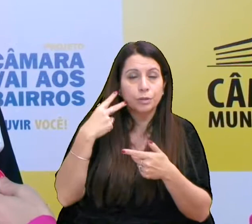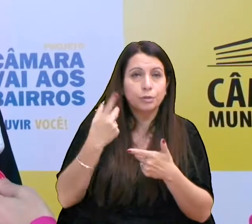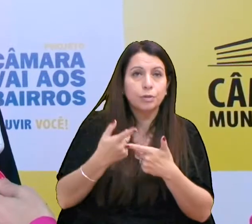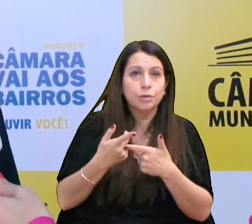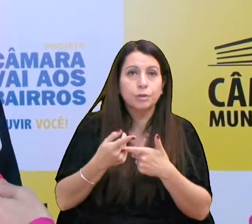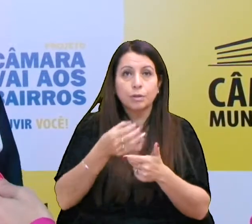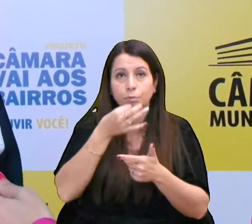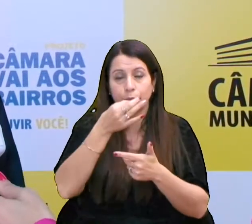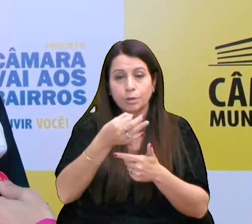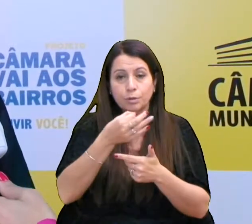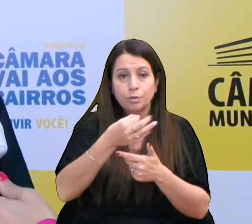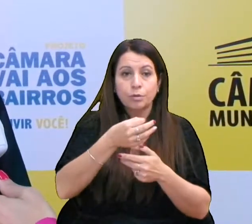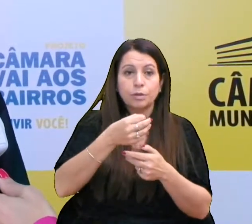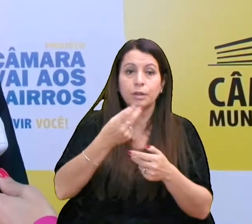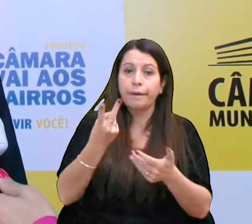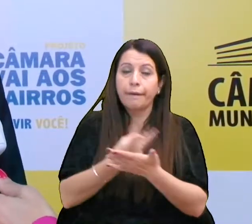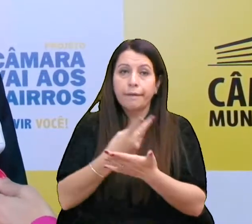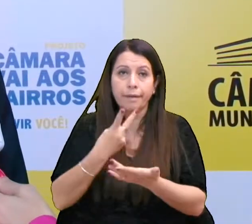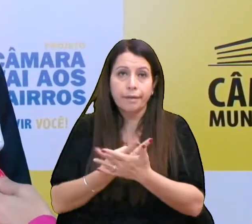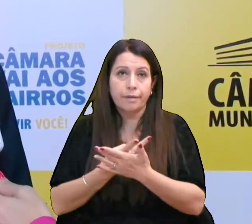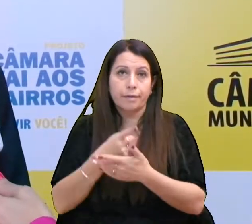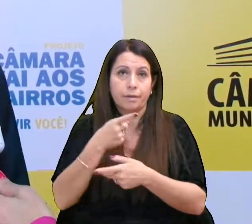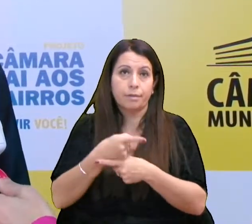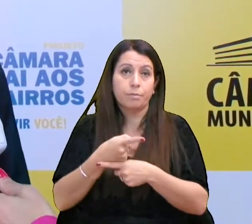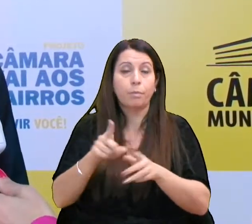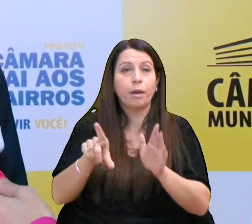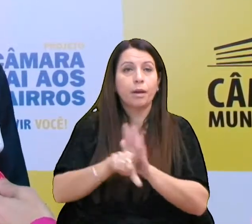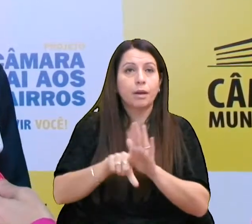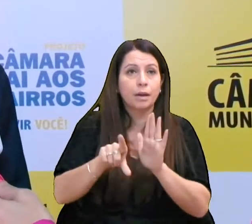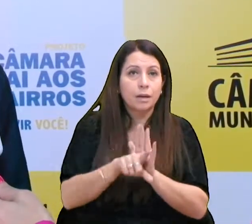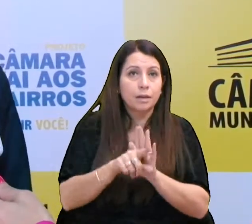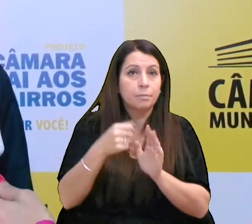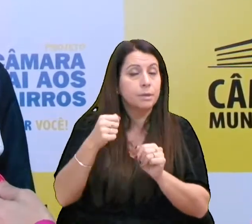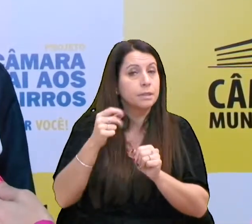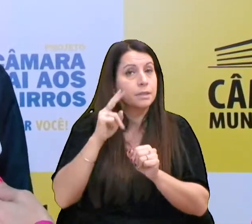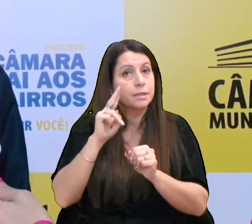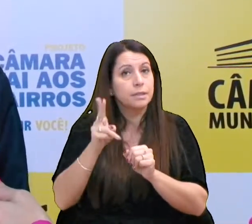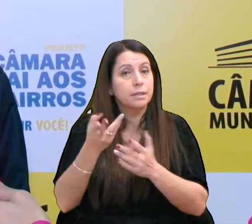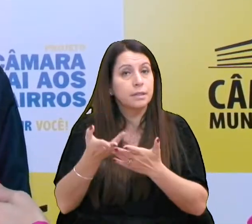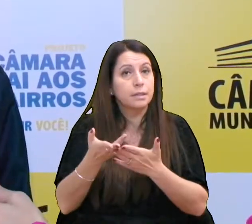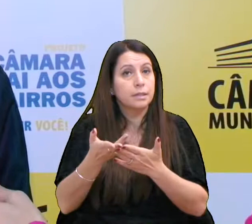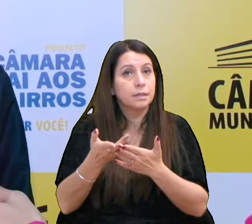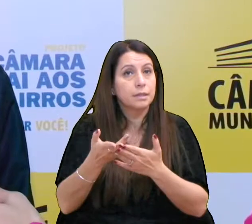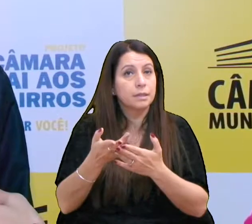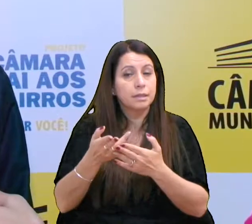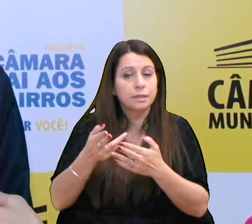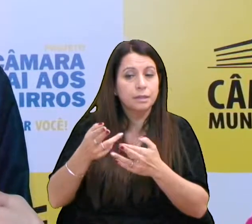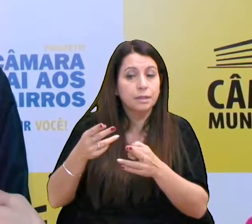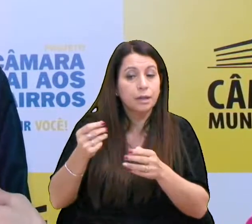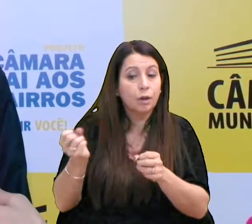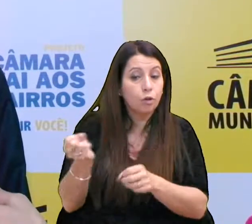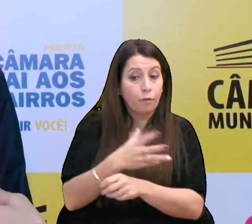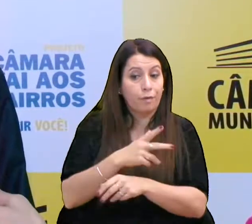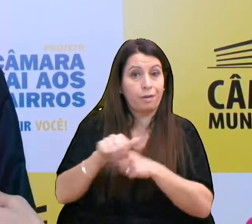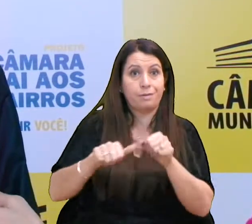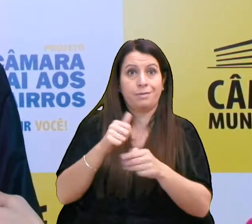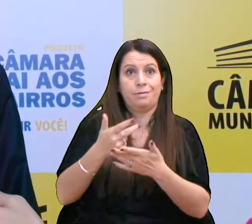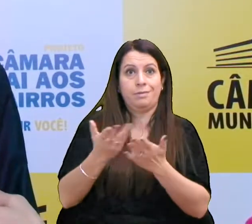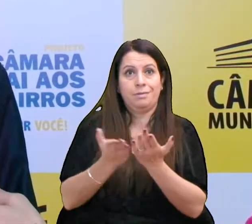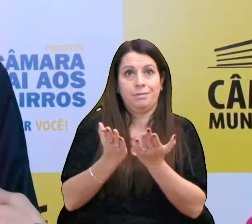opiniões equivocadas por conta de uma lei que precisa ser reformulado e atualizado então